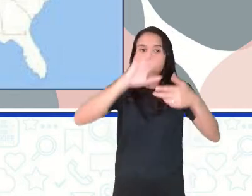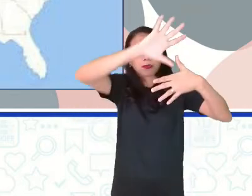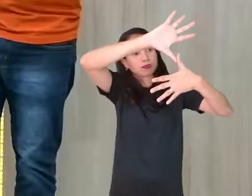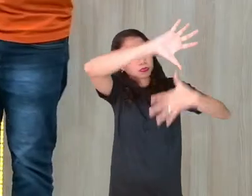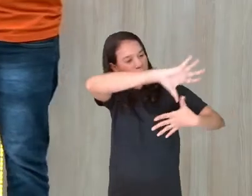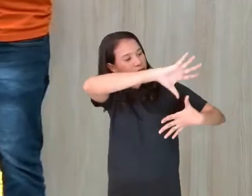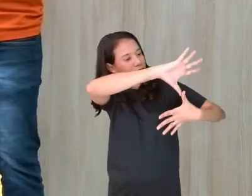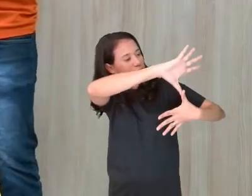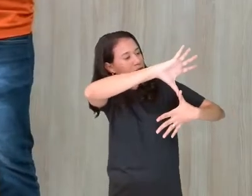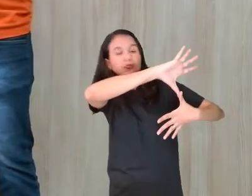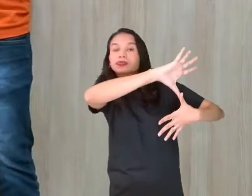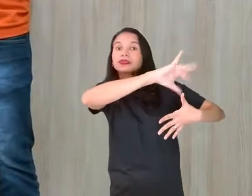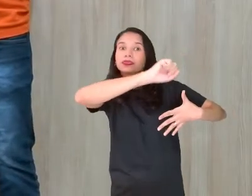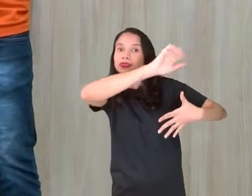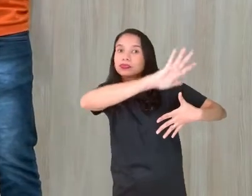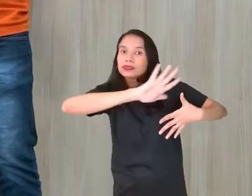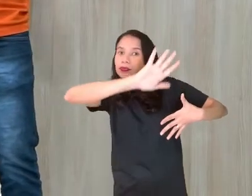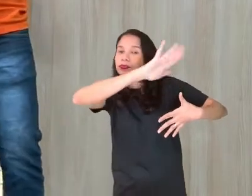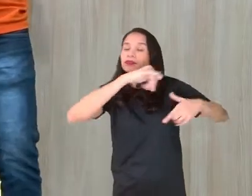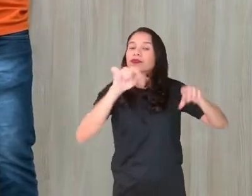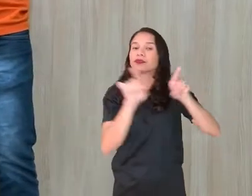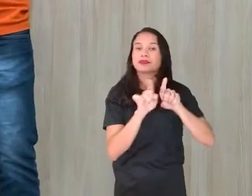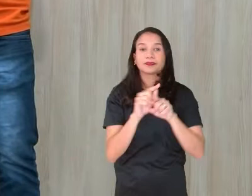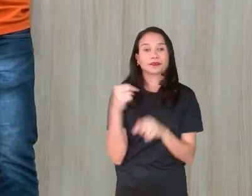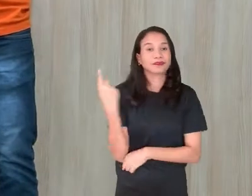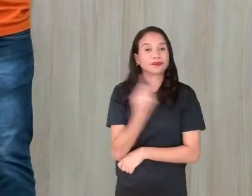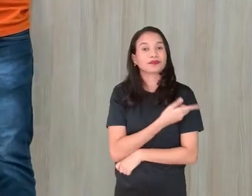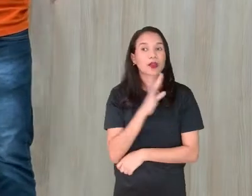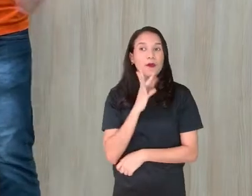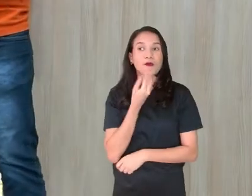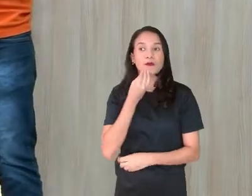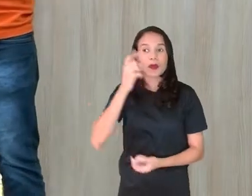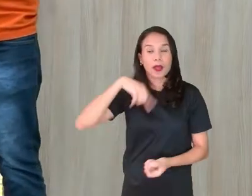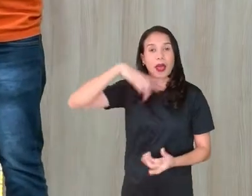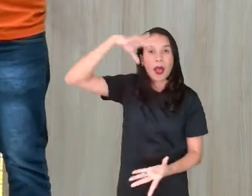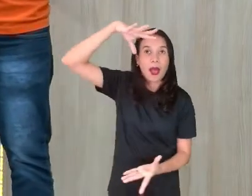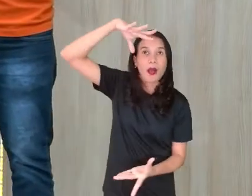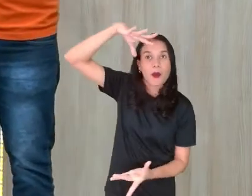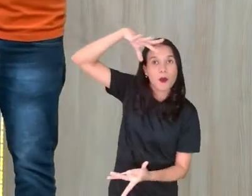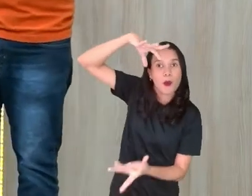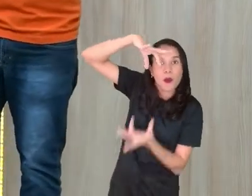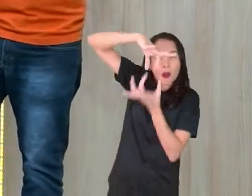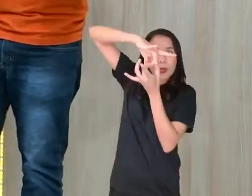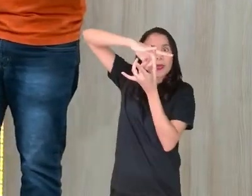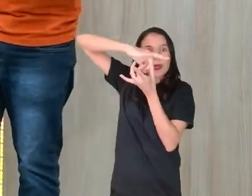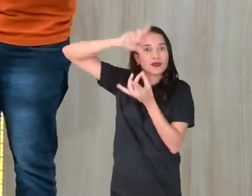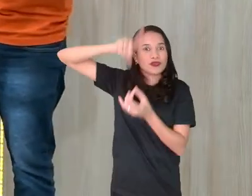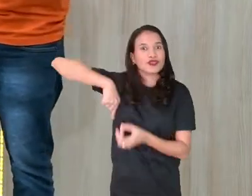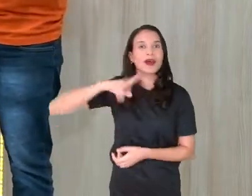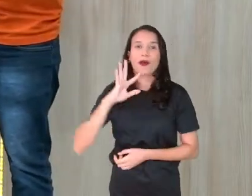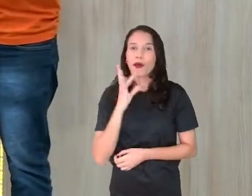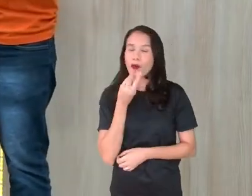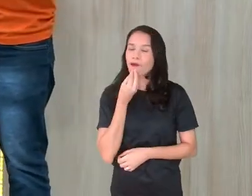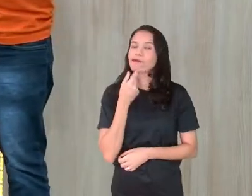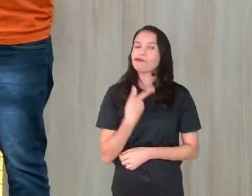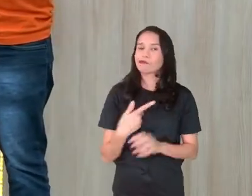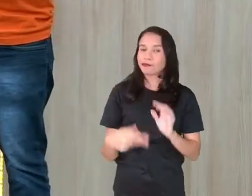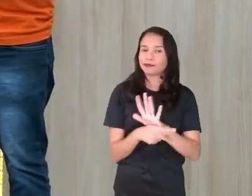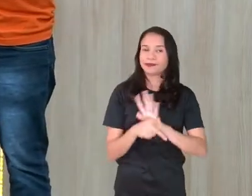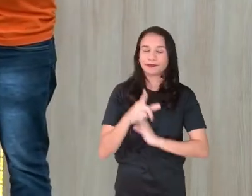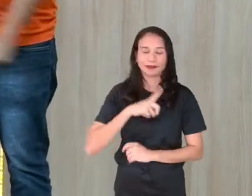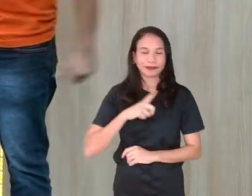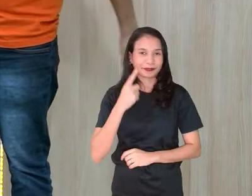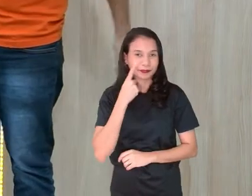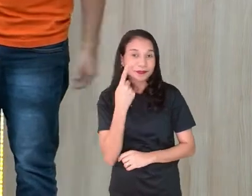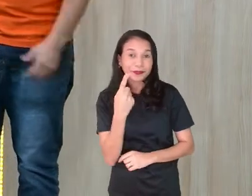né? E aí a gente está trazendo aqui já, veja como o conhecimento ele é entrelaçado, né? Você já vai com conhecimento prévio para lá, né? Então,